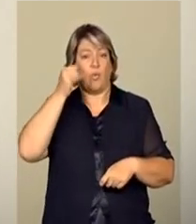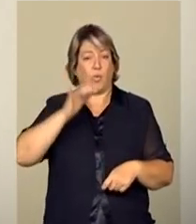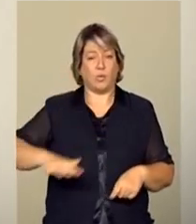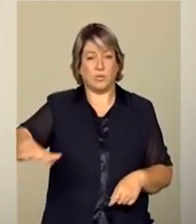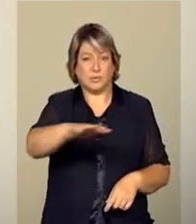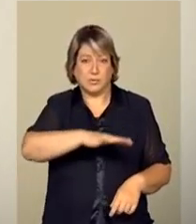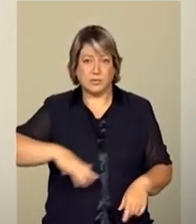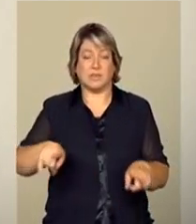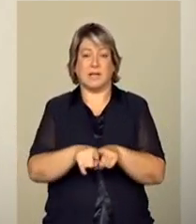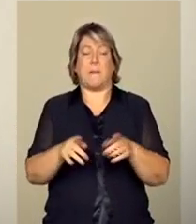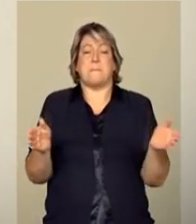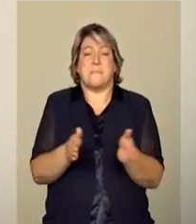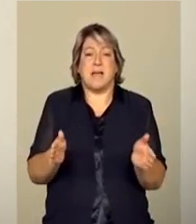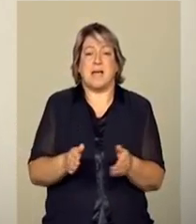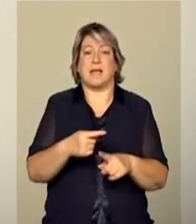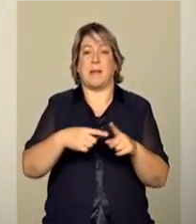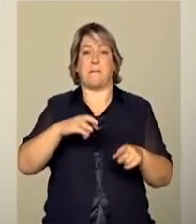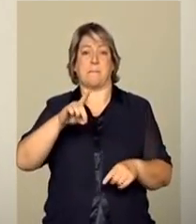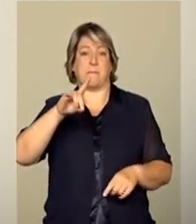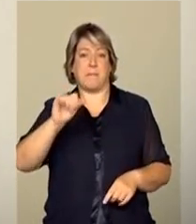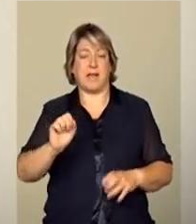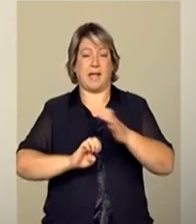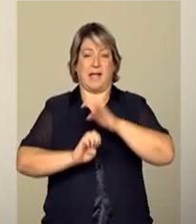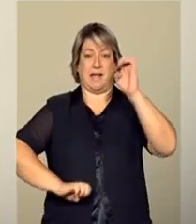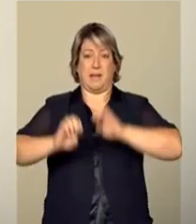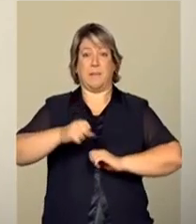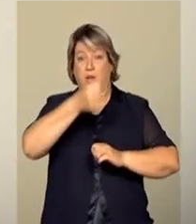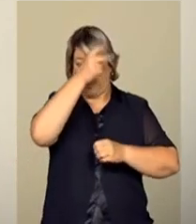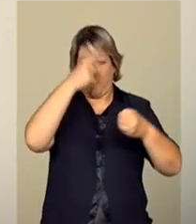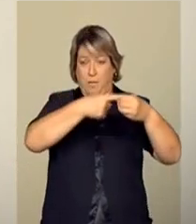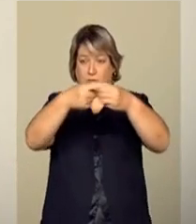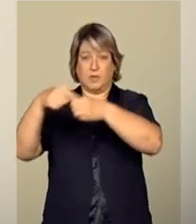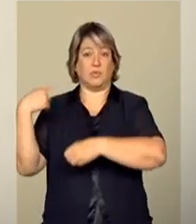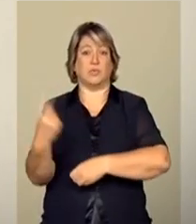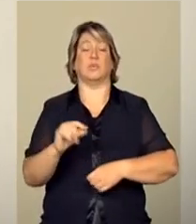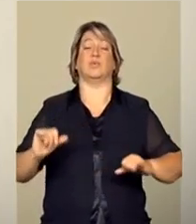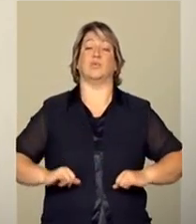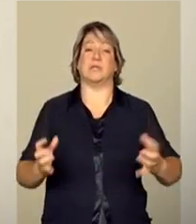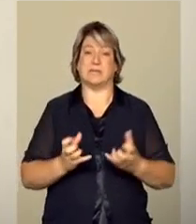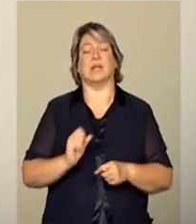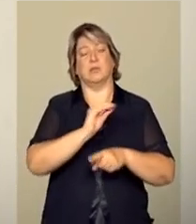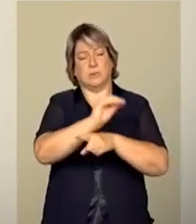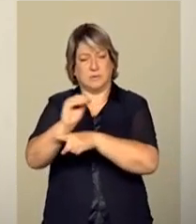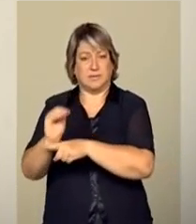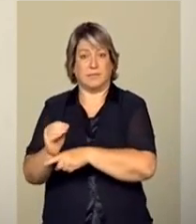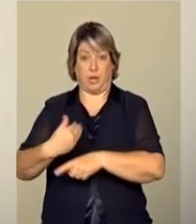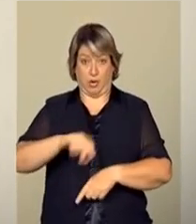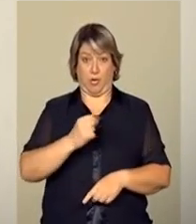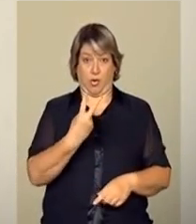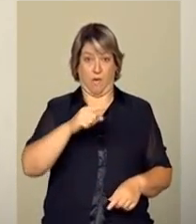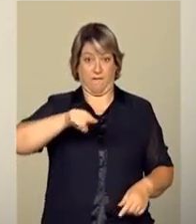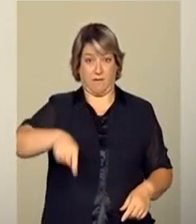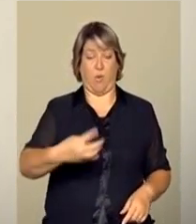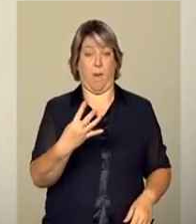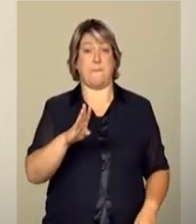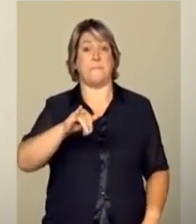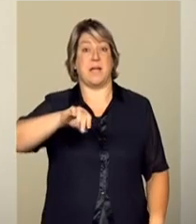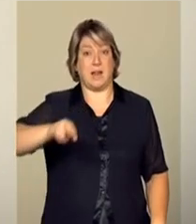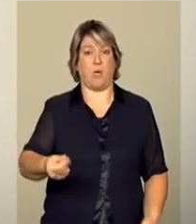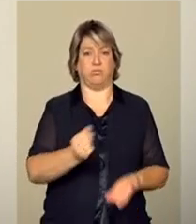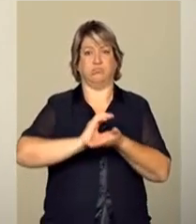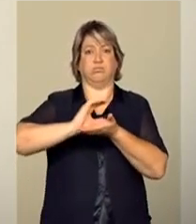as pequenas e médias empresas dos municípios atingidos pela seca nós liberamos 2,4 bilhões